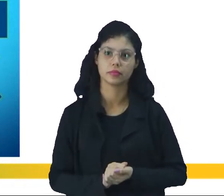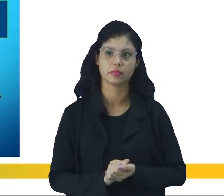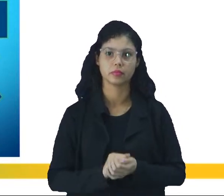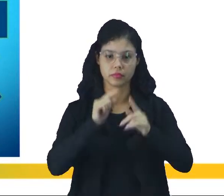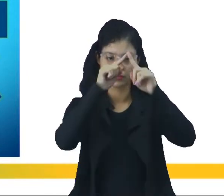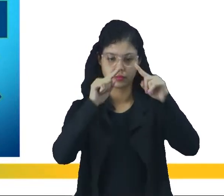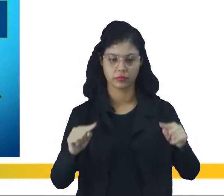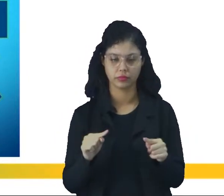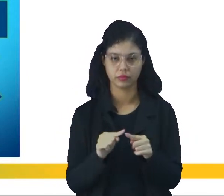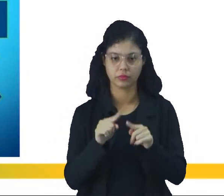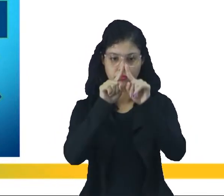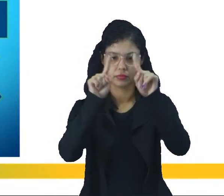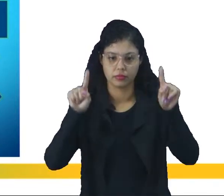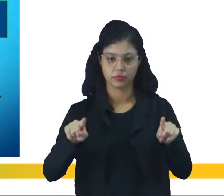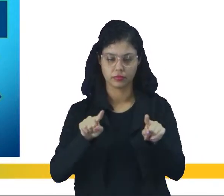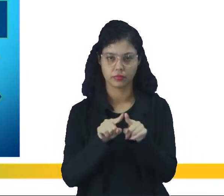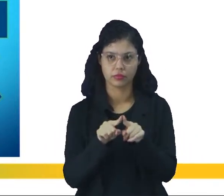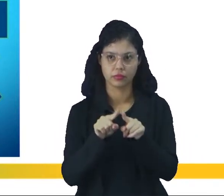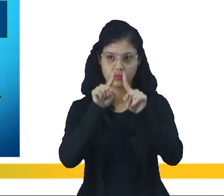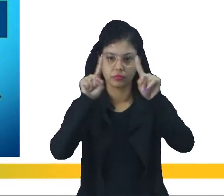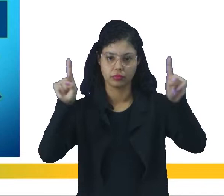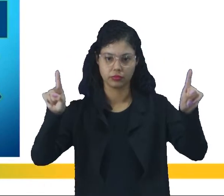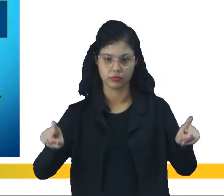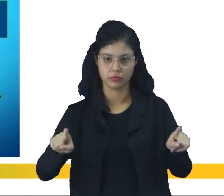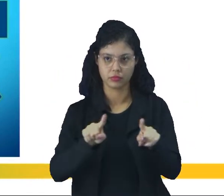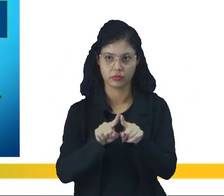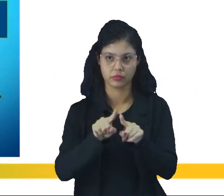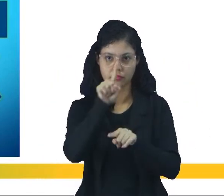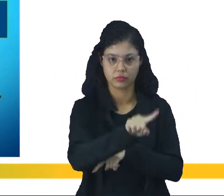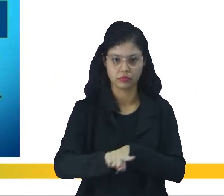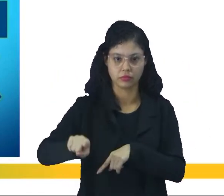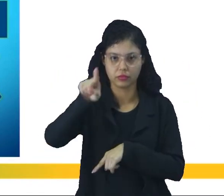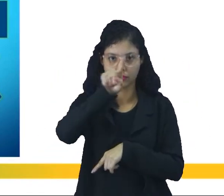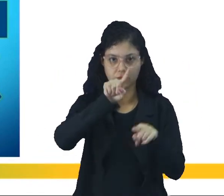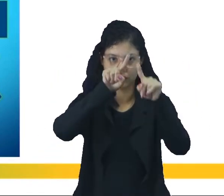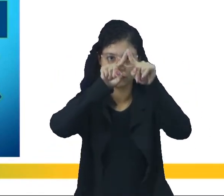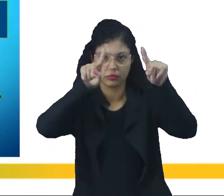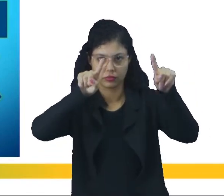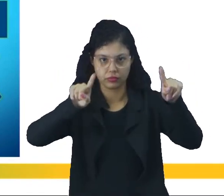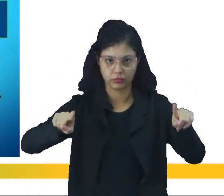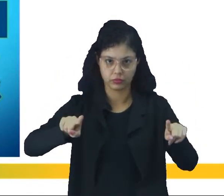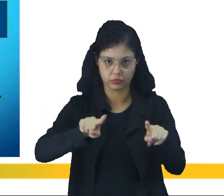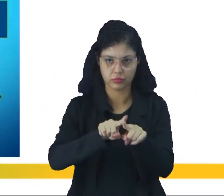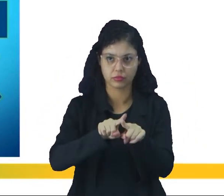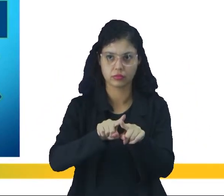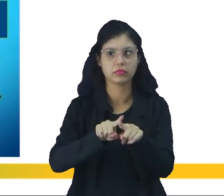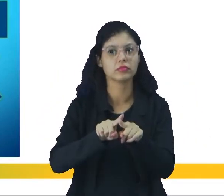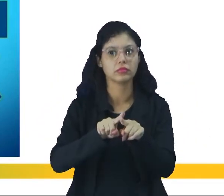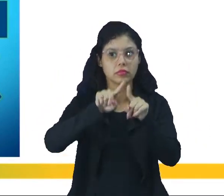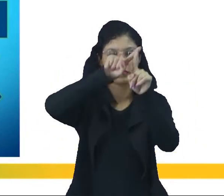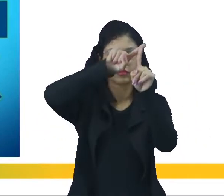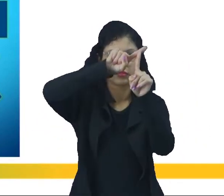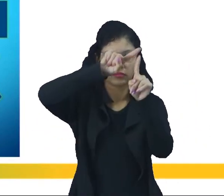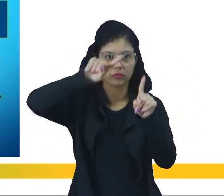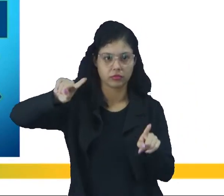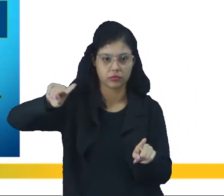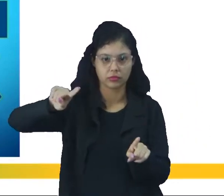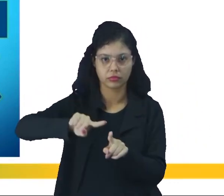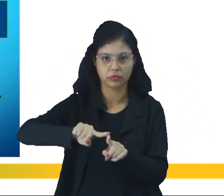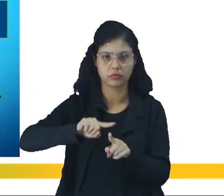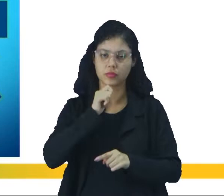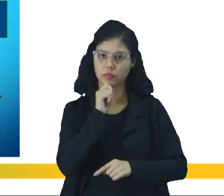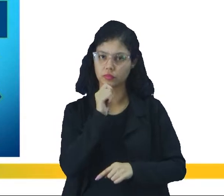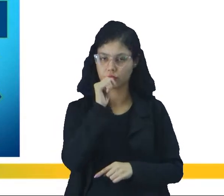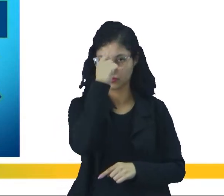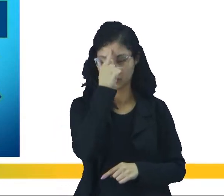o triângulo, o quadrado, um retângulo, um círculo, tem o trapézio, tá? E tem o losango. Aqui você percebeu,